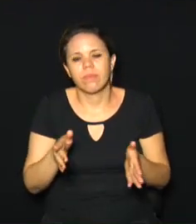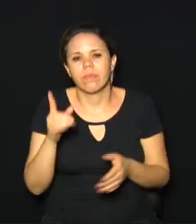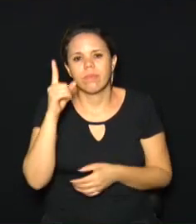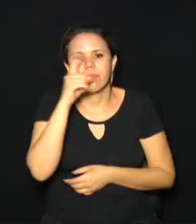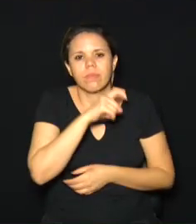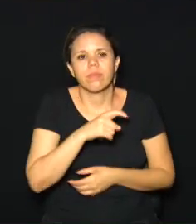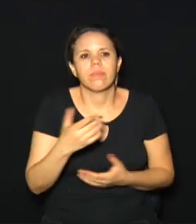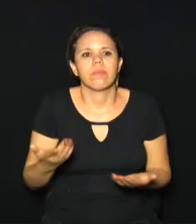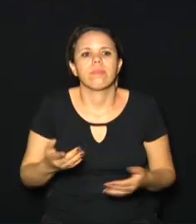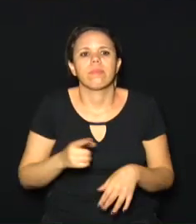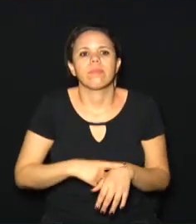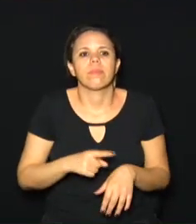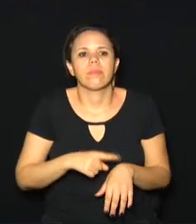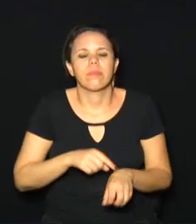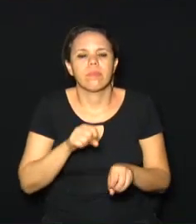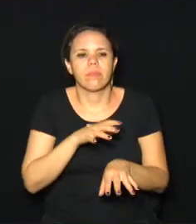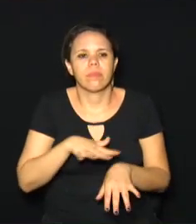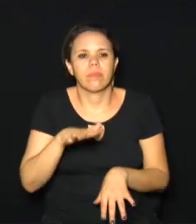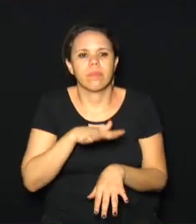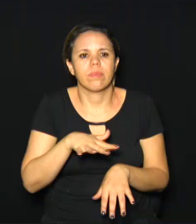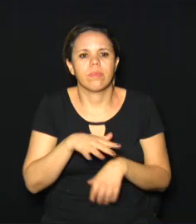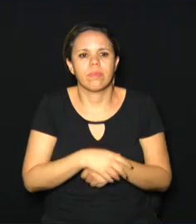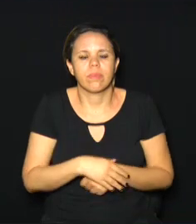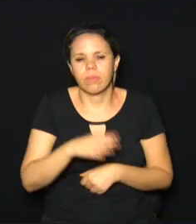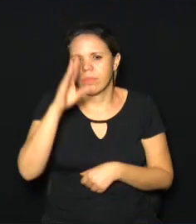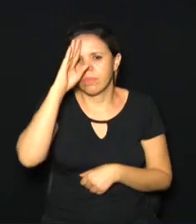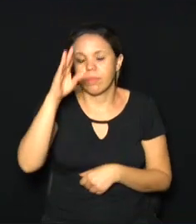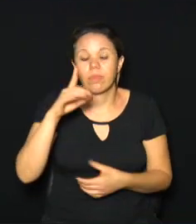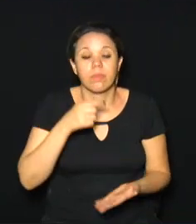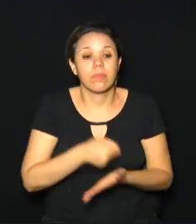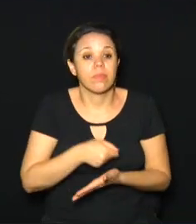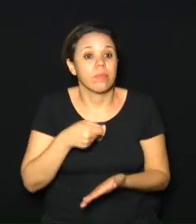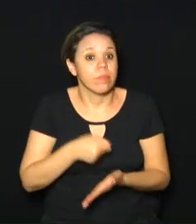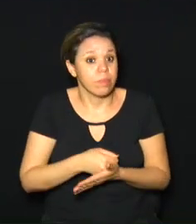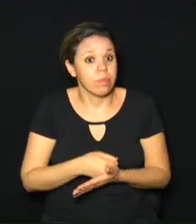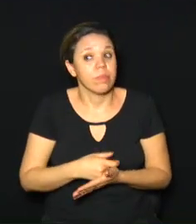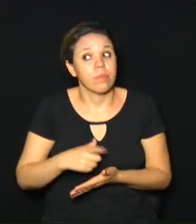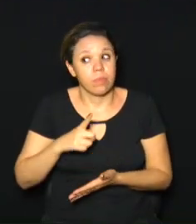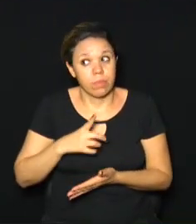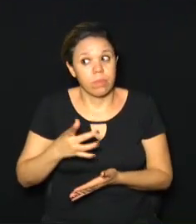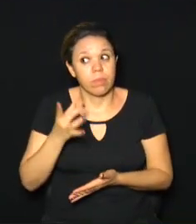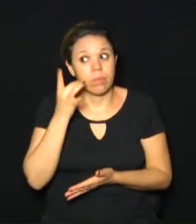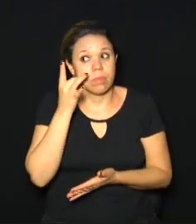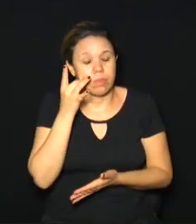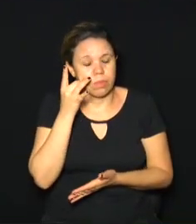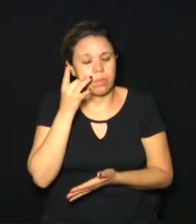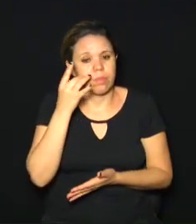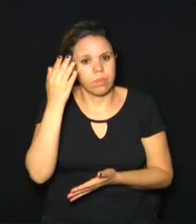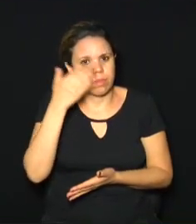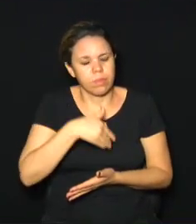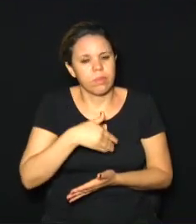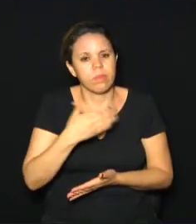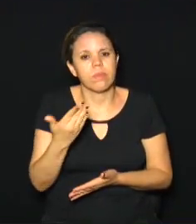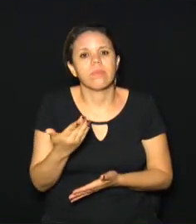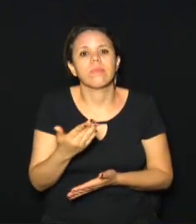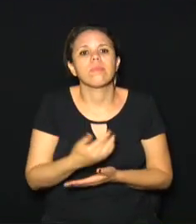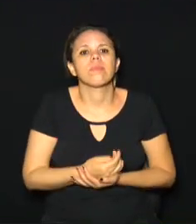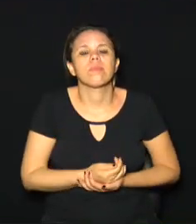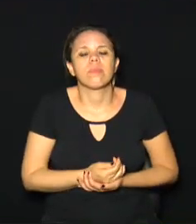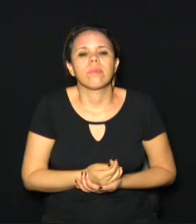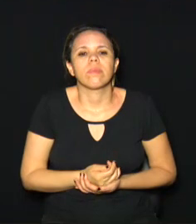né, na área da educação, principalmente, que exige, né, uma presença mais pessoal, uma